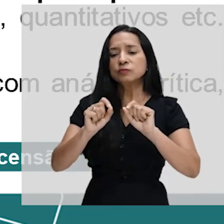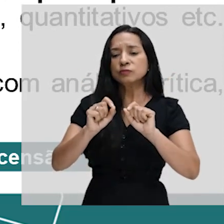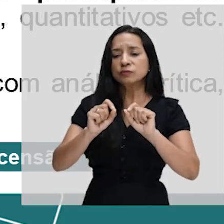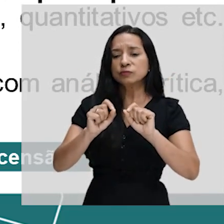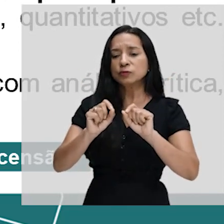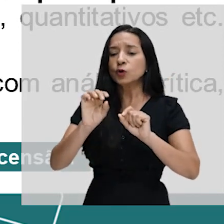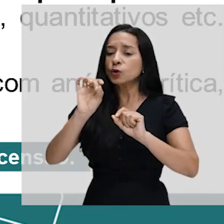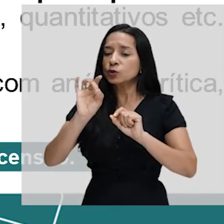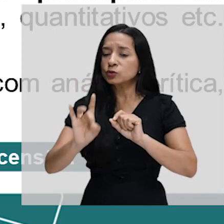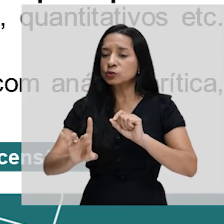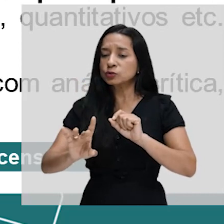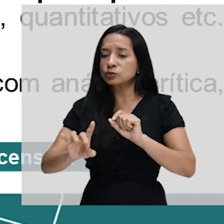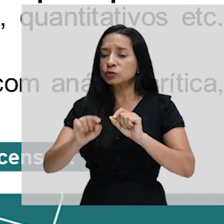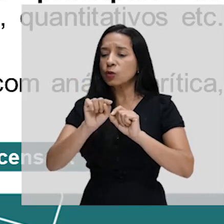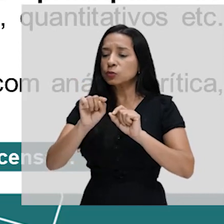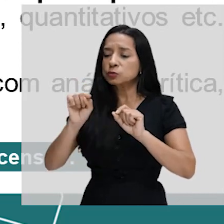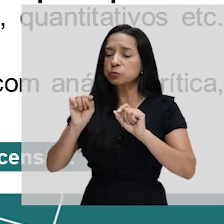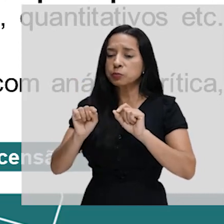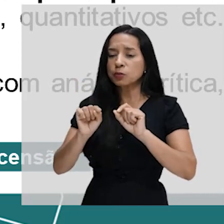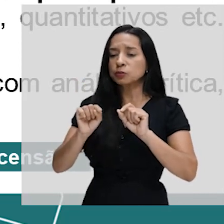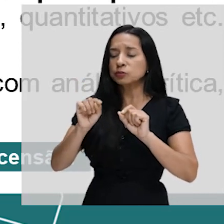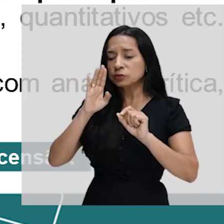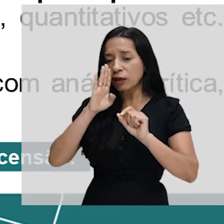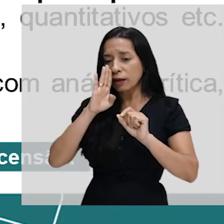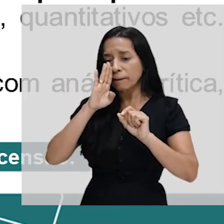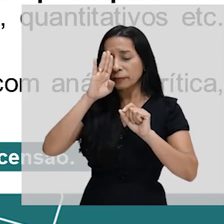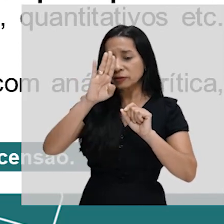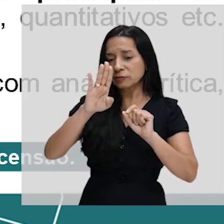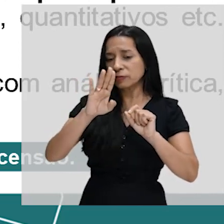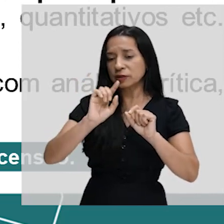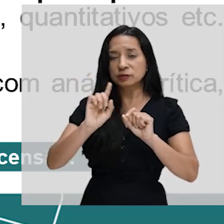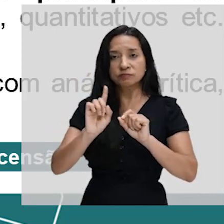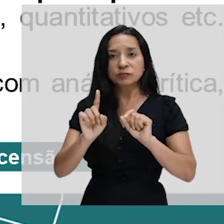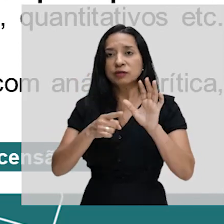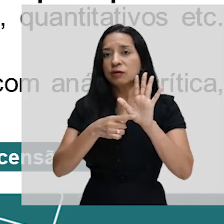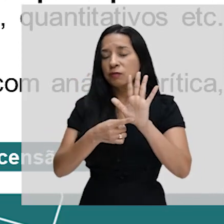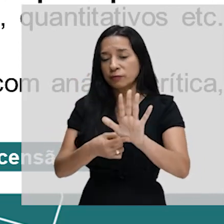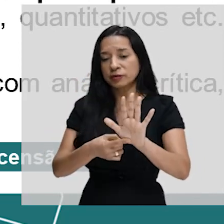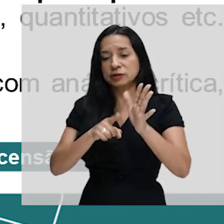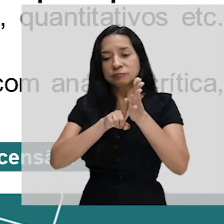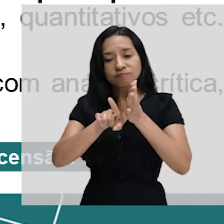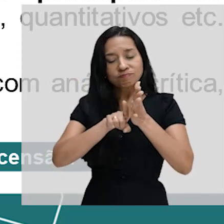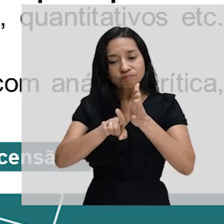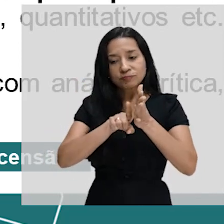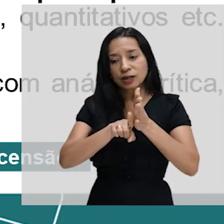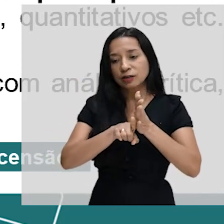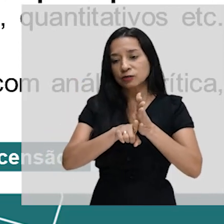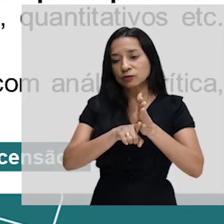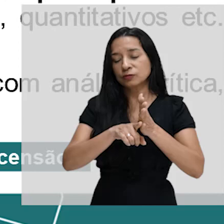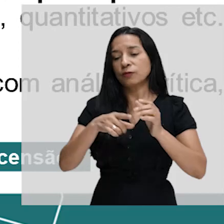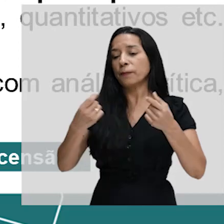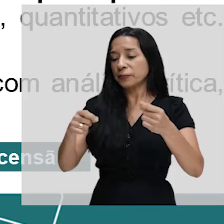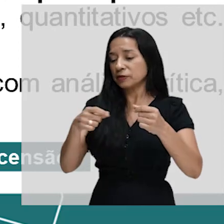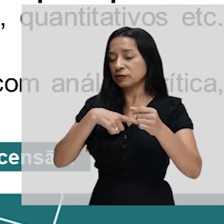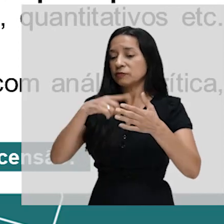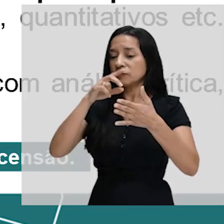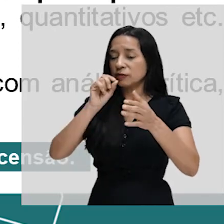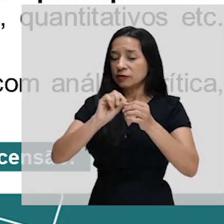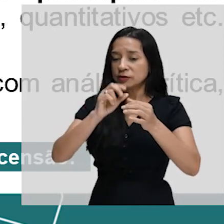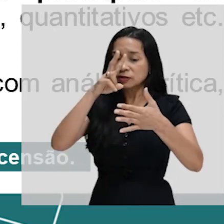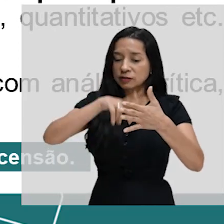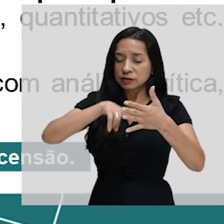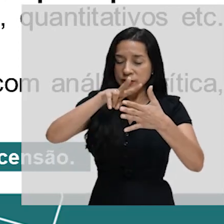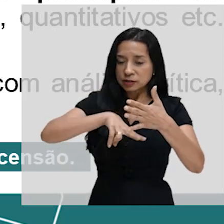trazendo somente os pontos principais do documento, não vai apresentar dados. Então, se você tiver um resumo indicativo, você vai ter mesmo que fazer a leitura da